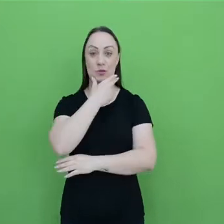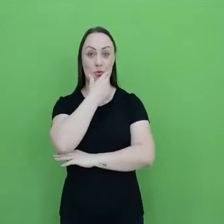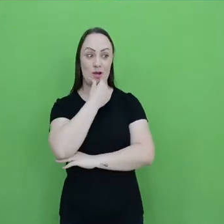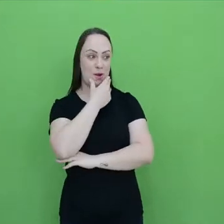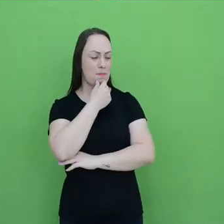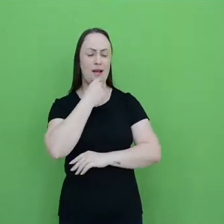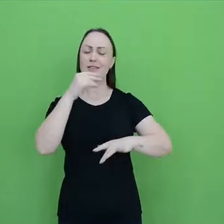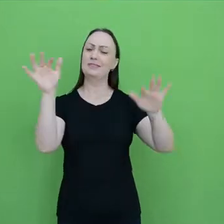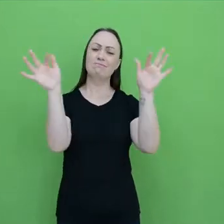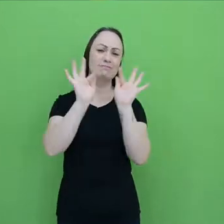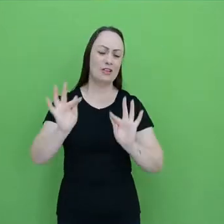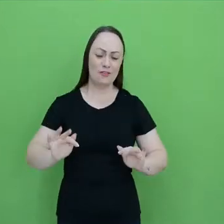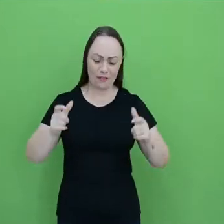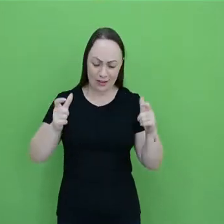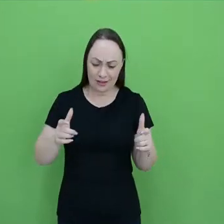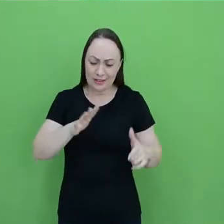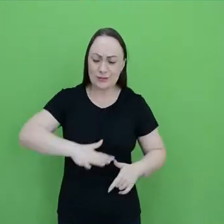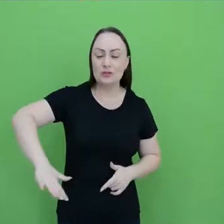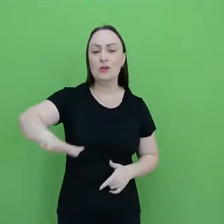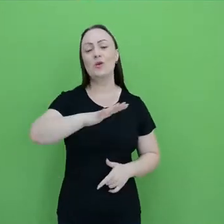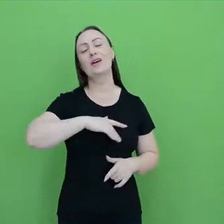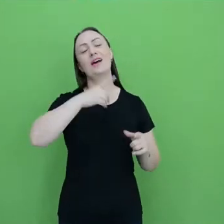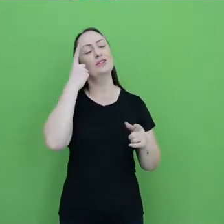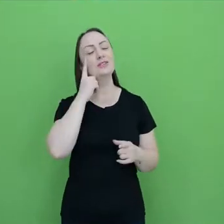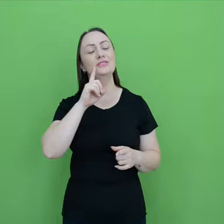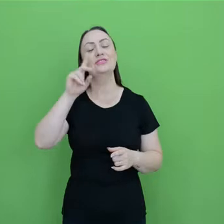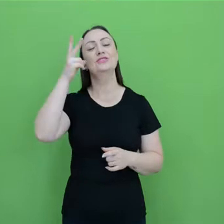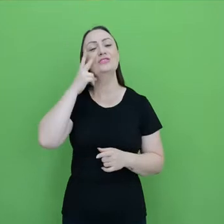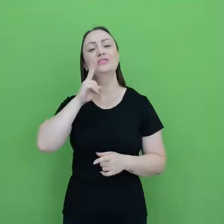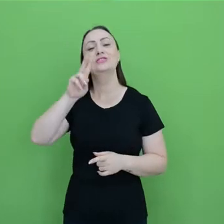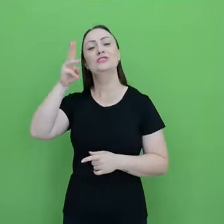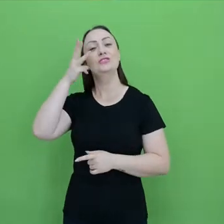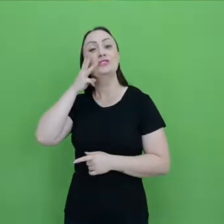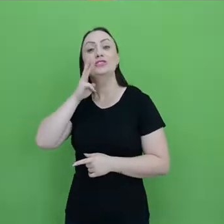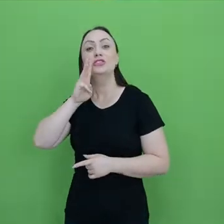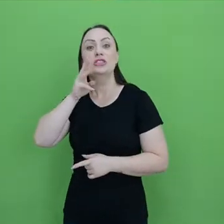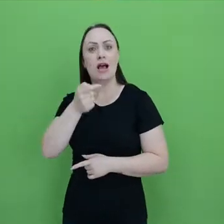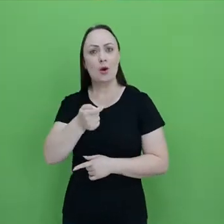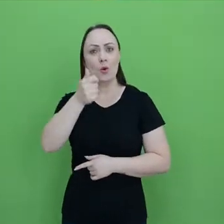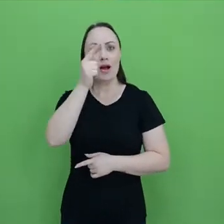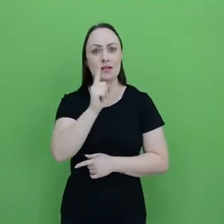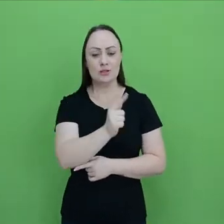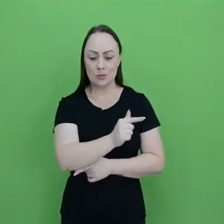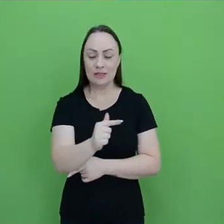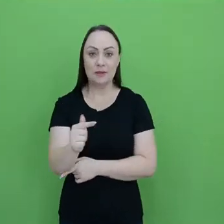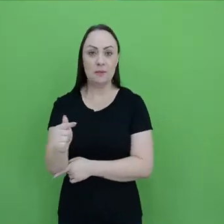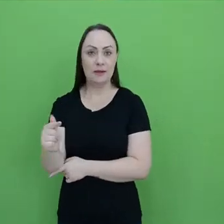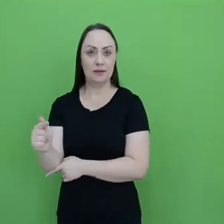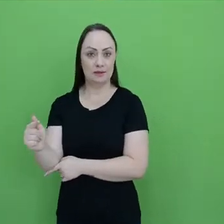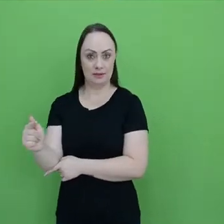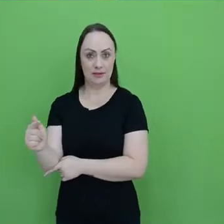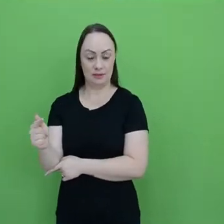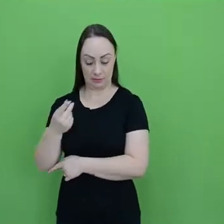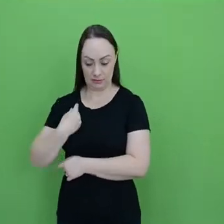rapaz estava muito feliz naquele lugar. Passaram-se dias e, quando estava próximo de completar uma semana que ele